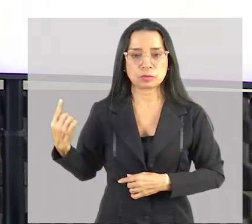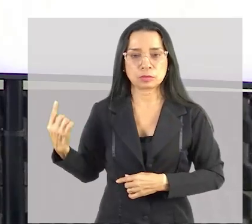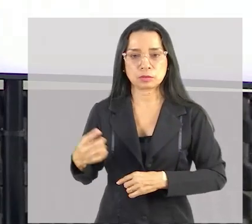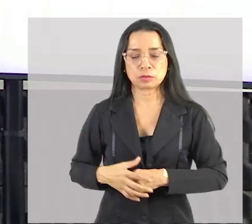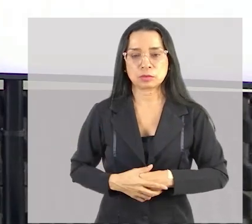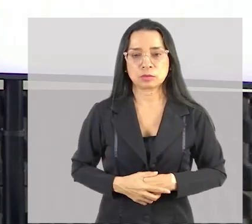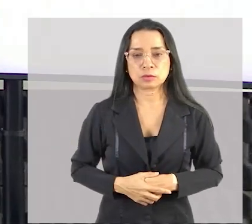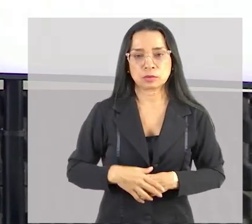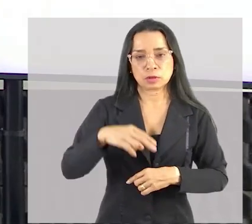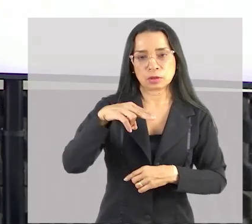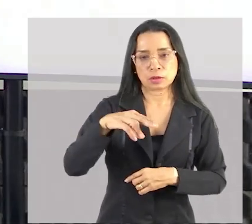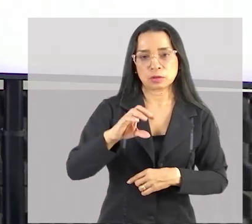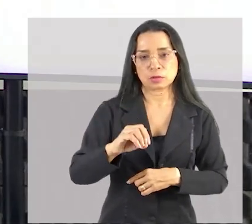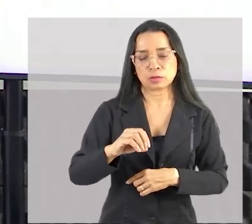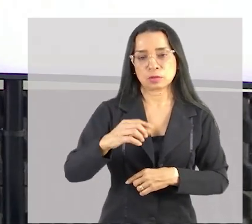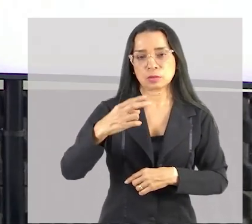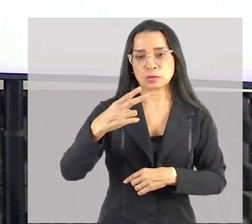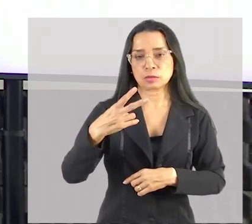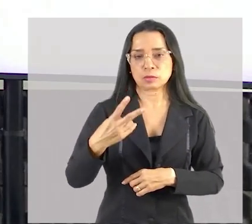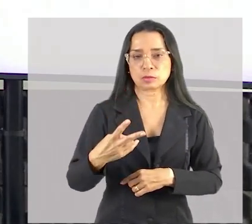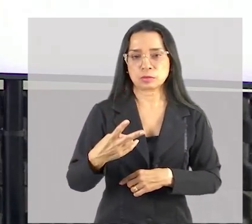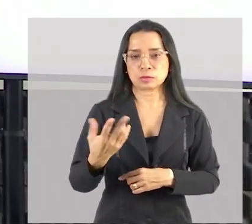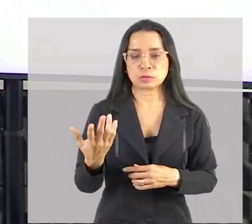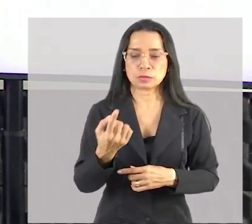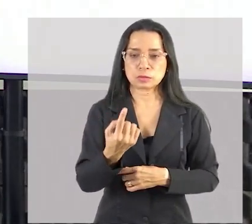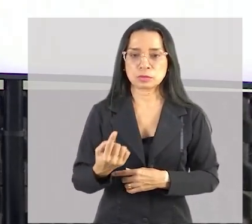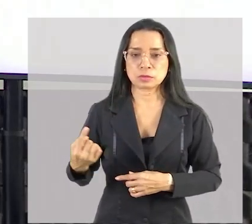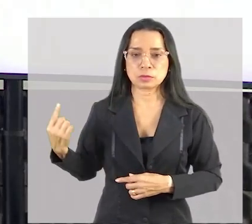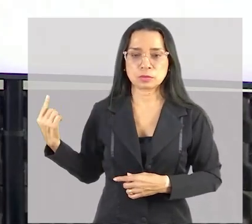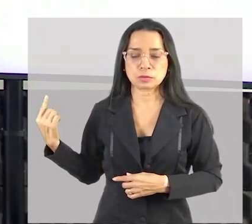NO2, ele já está assim, ó.